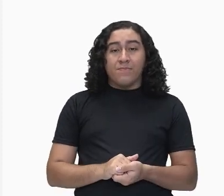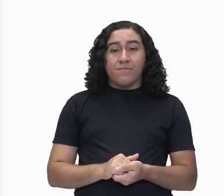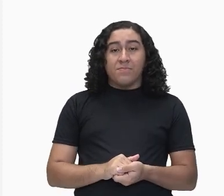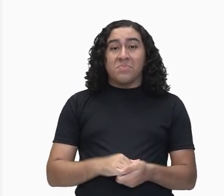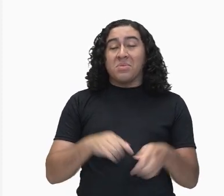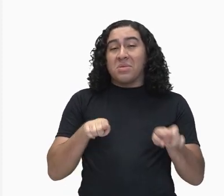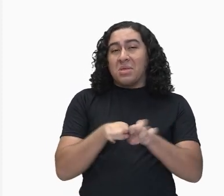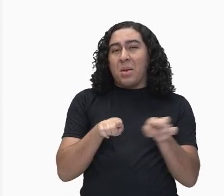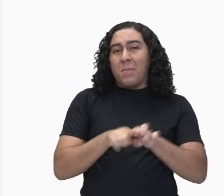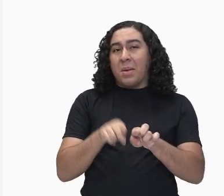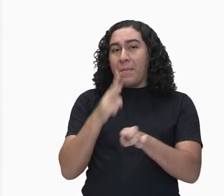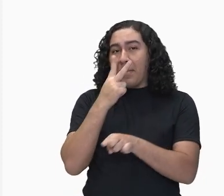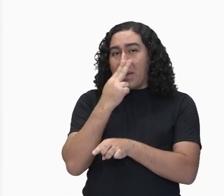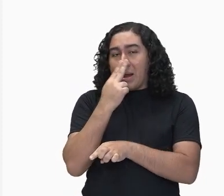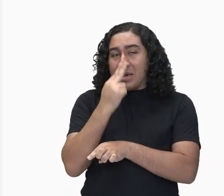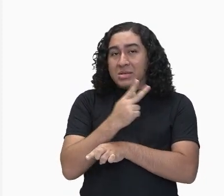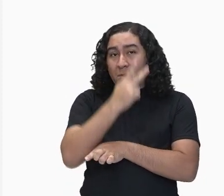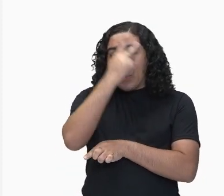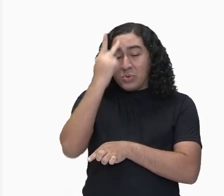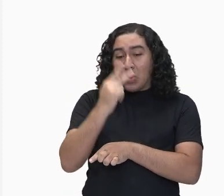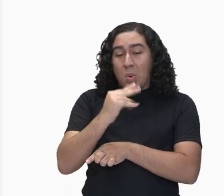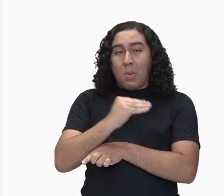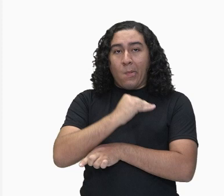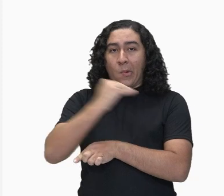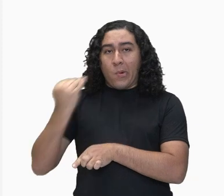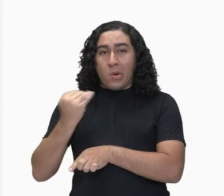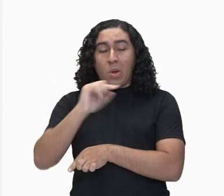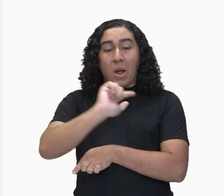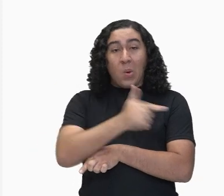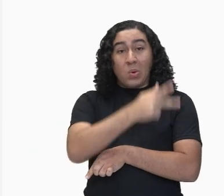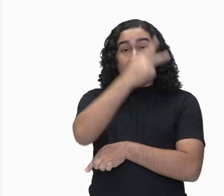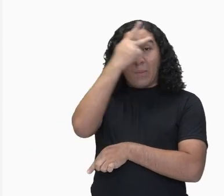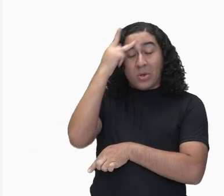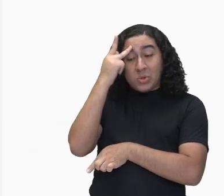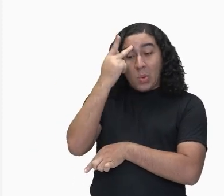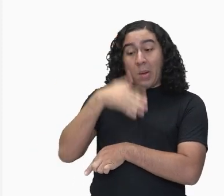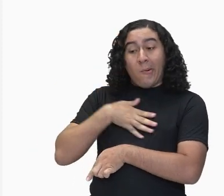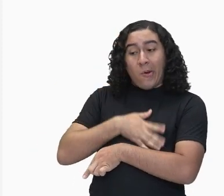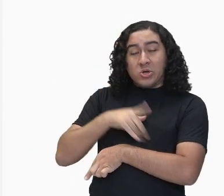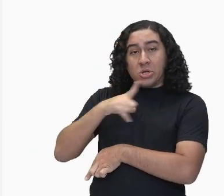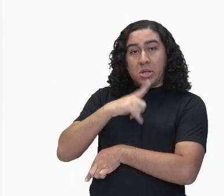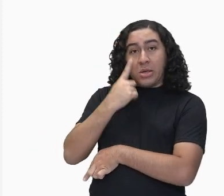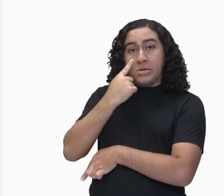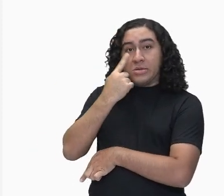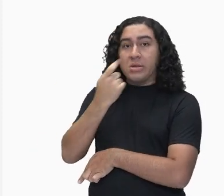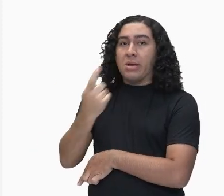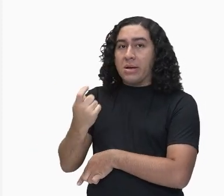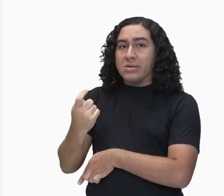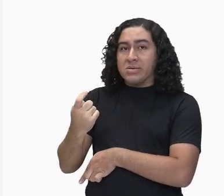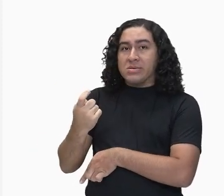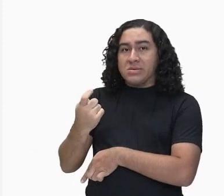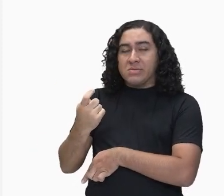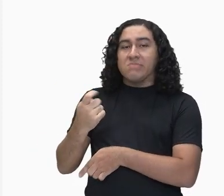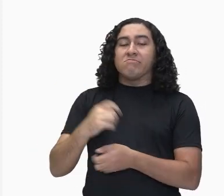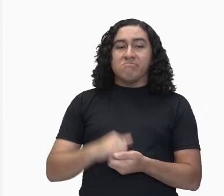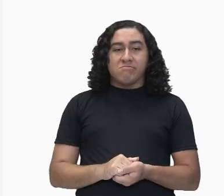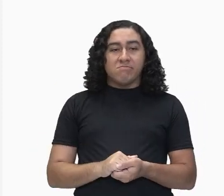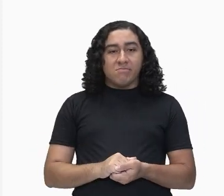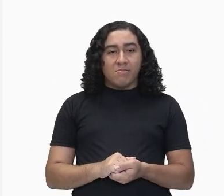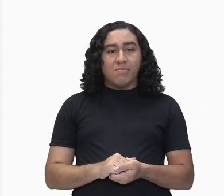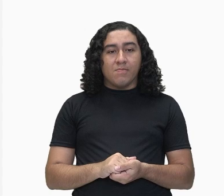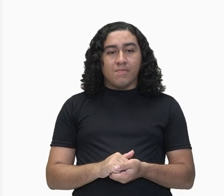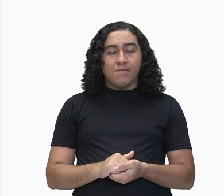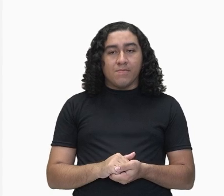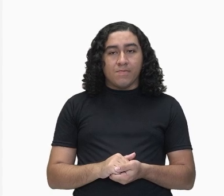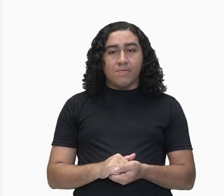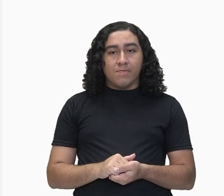Necrofilia, né? Aquelas que gostam de dormir com os mortos, tá ali deitada, né? Com os mortos e tal.